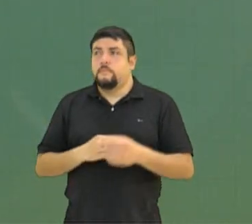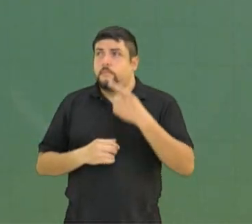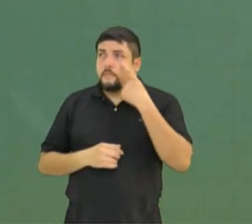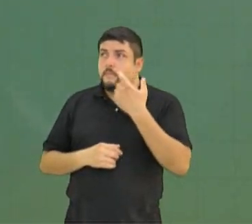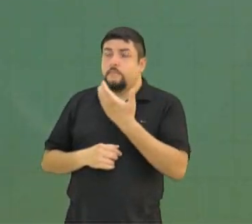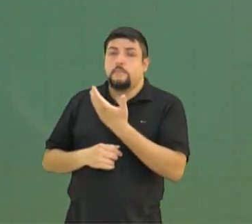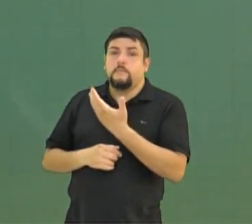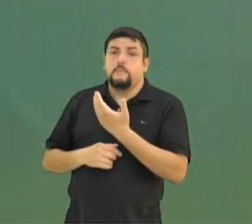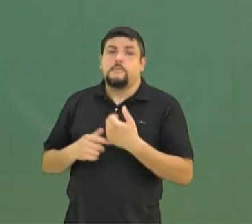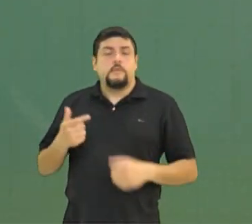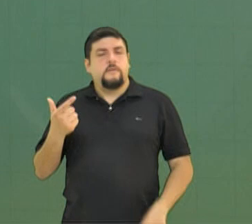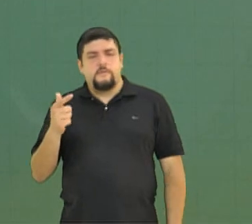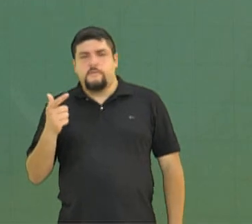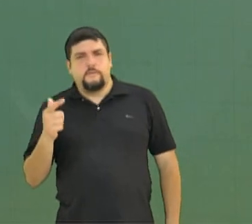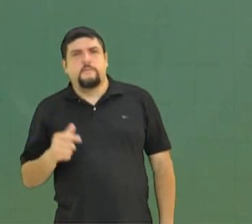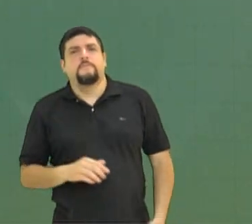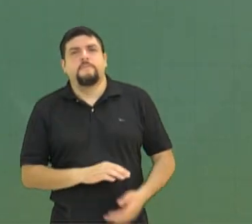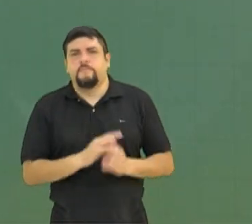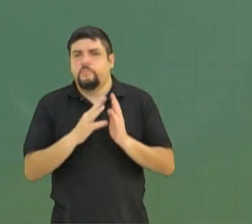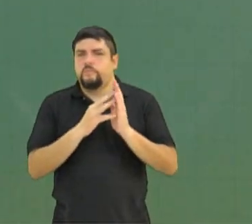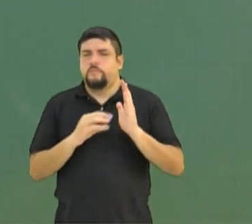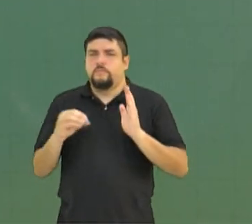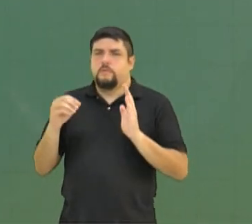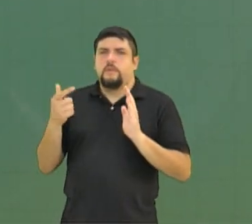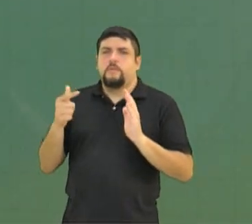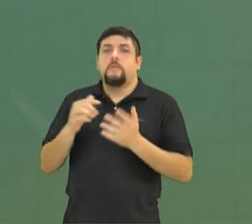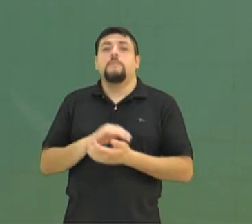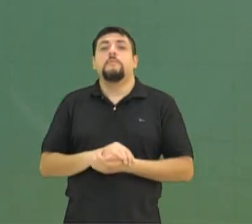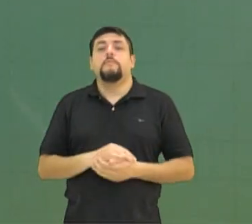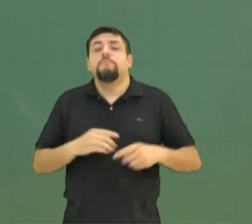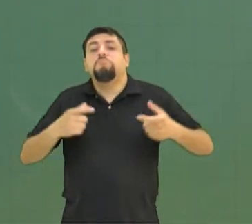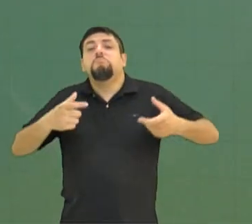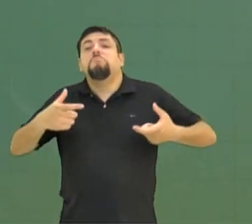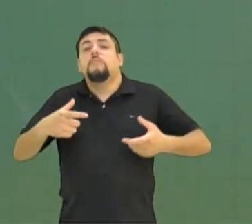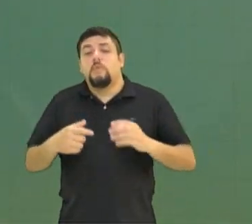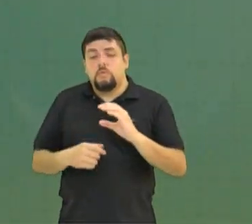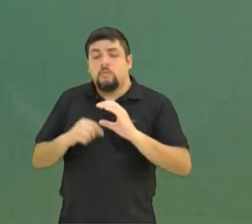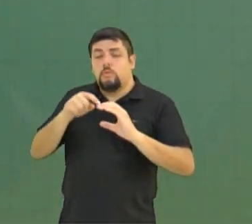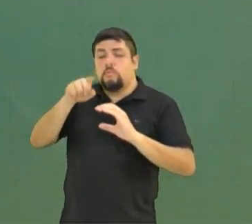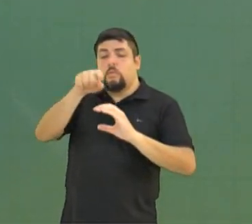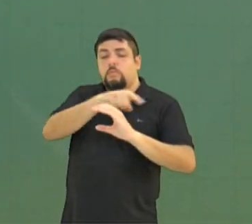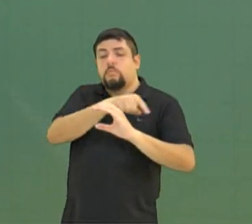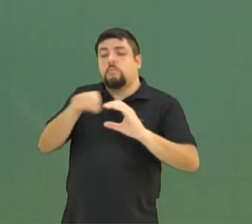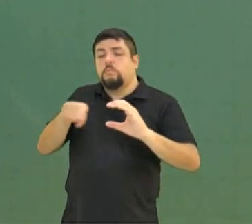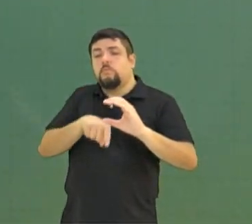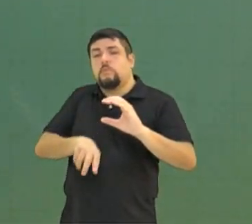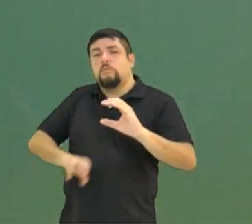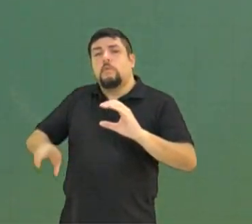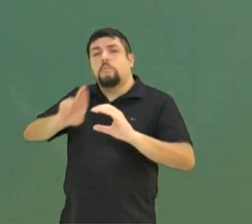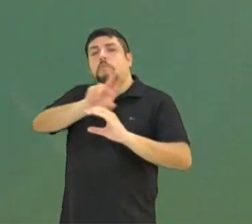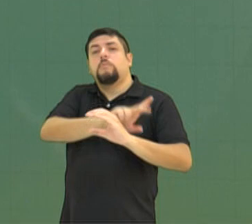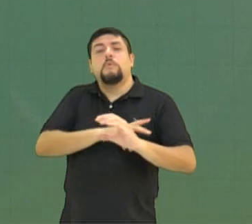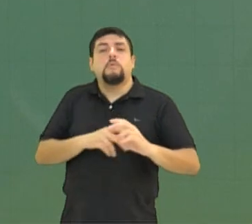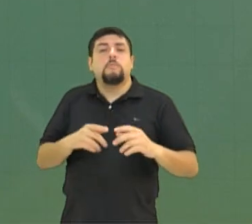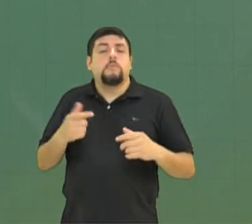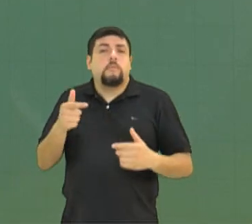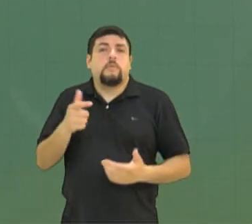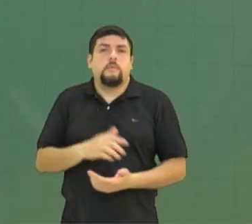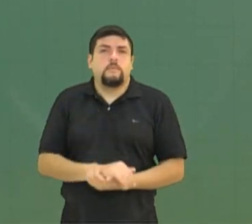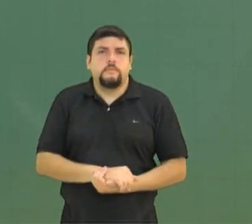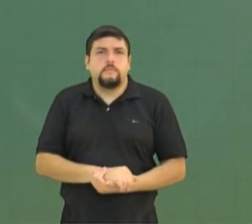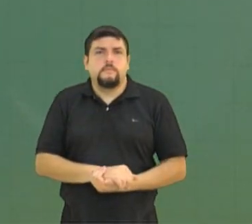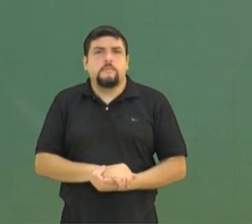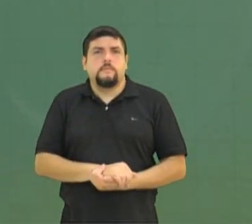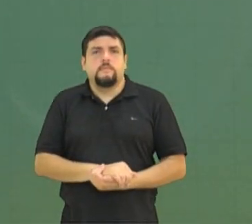tem, galera. Não tem isomeria óptica porque não existe carbono quiral, certo? O carbono que teria potencial para ser